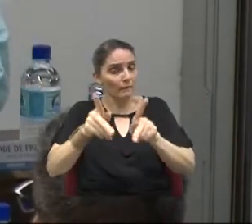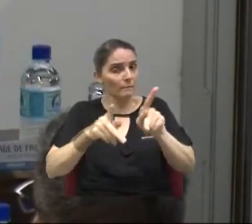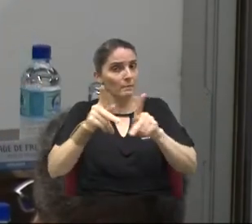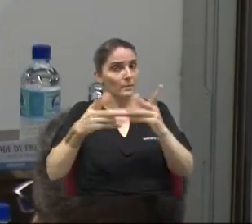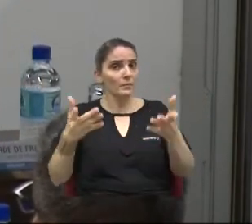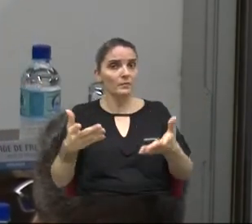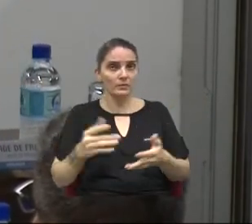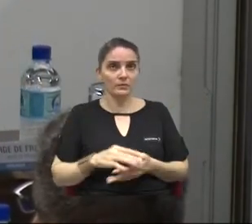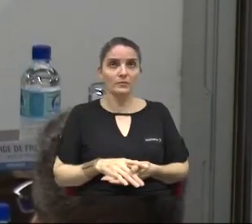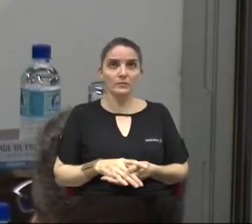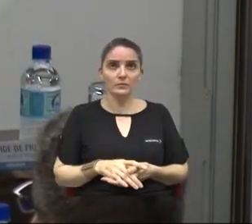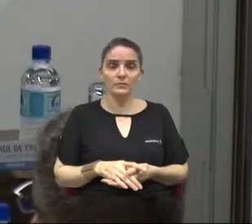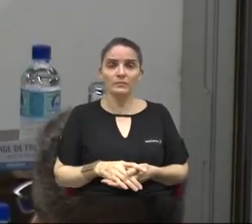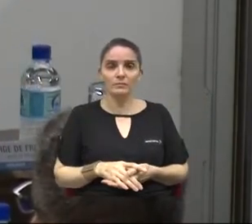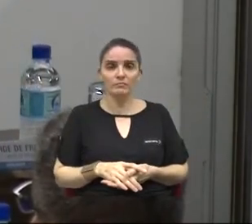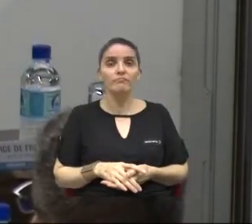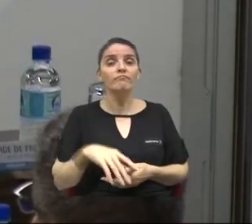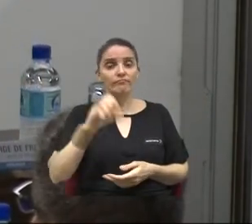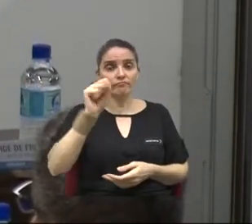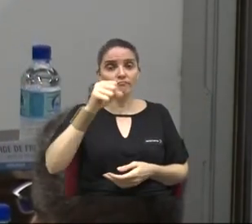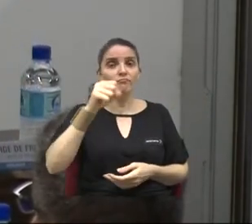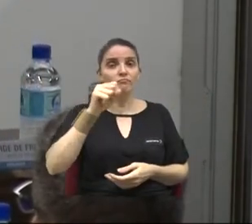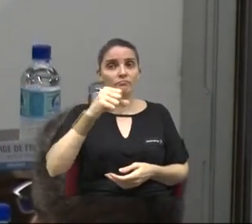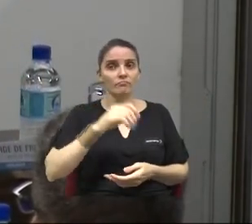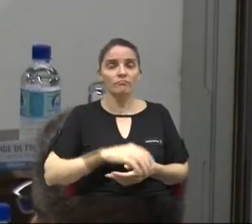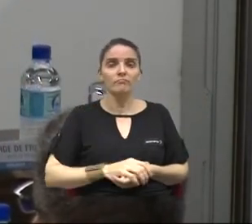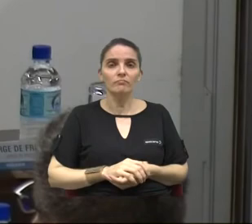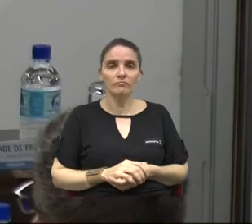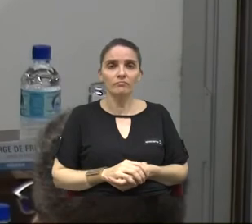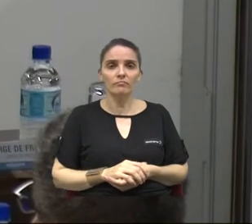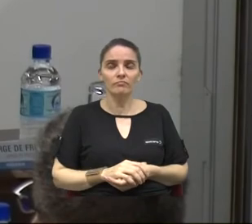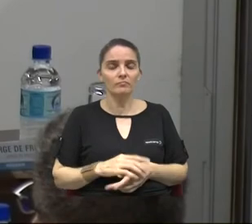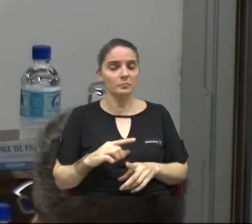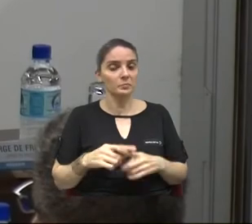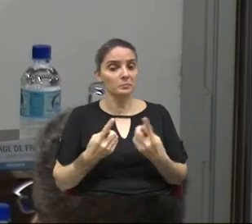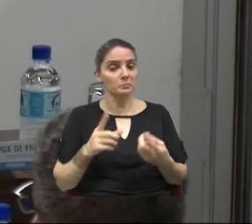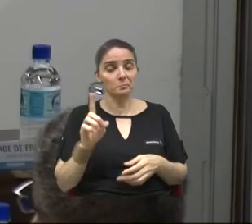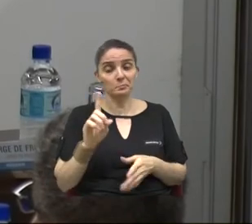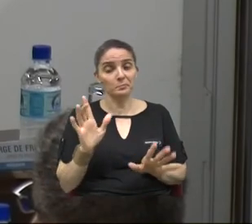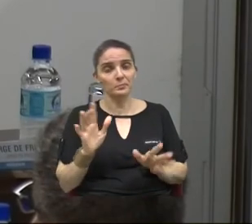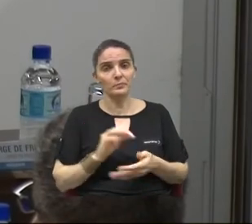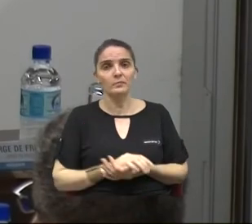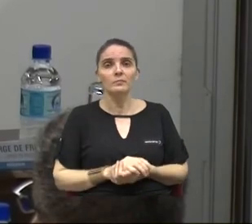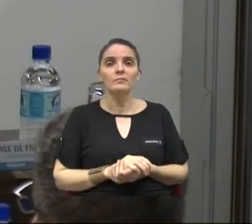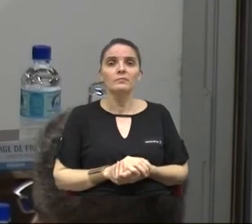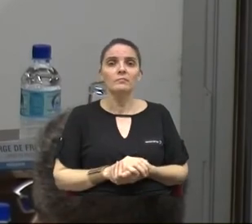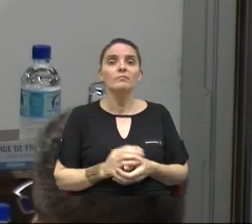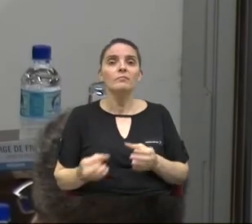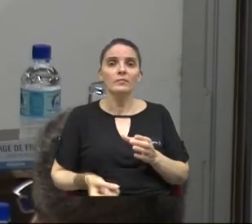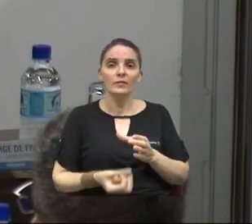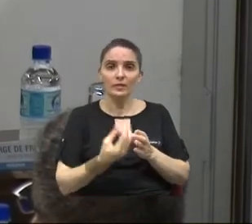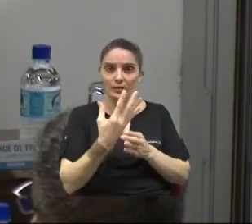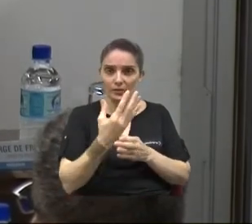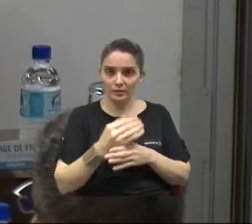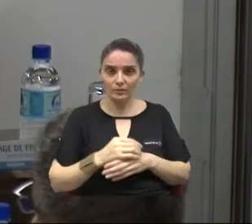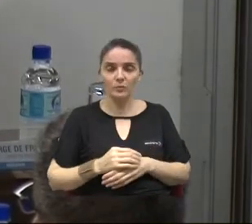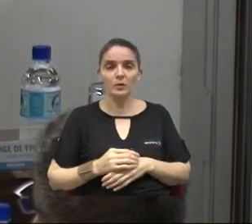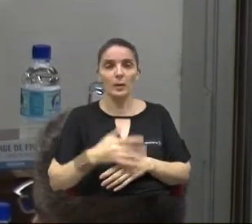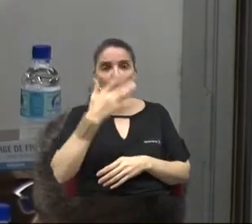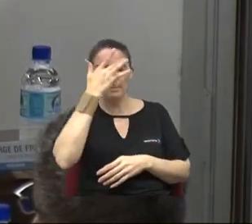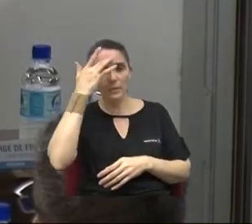Está para servir a serviço do município, dos munícipes, mas não. Ele criou um